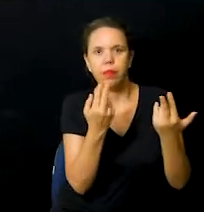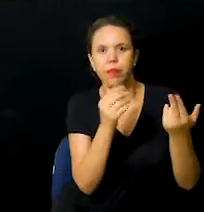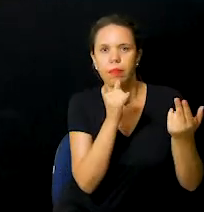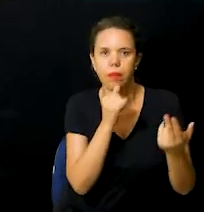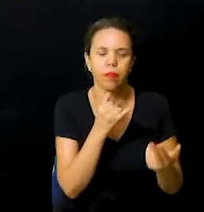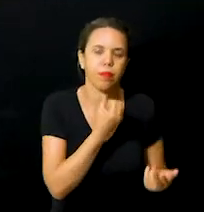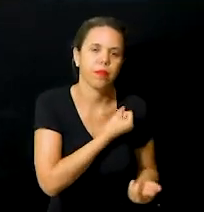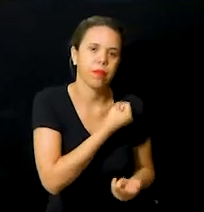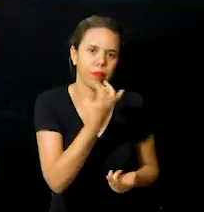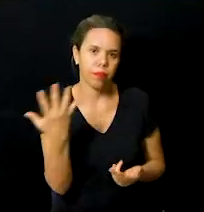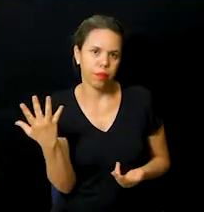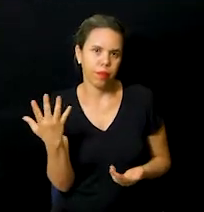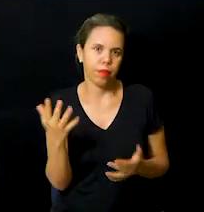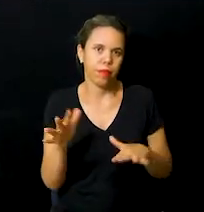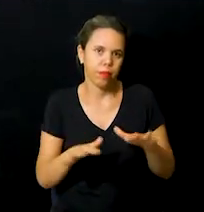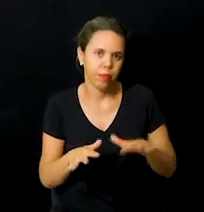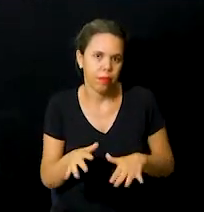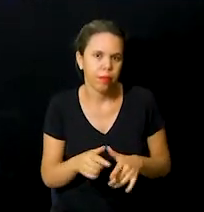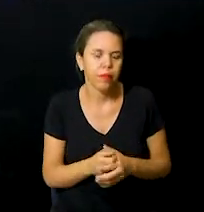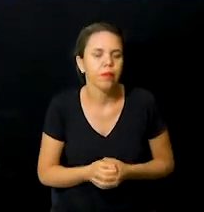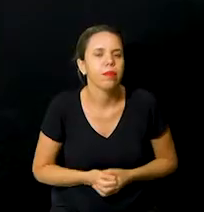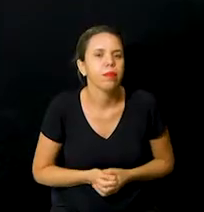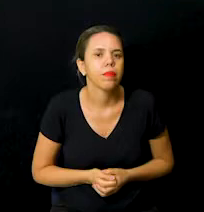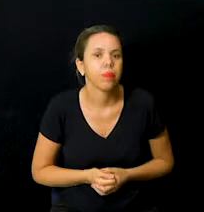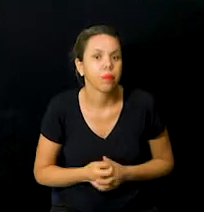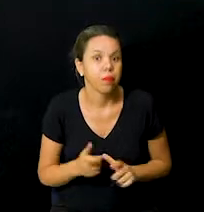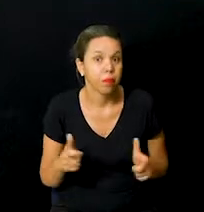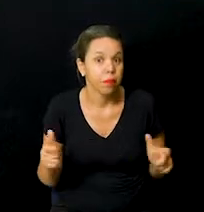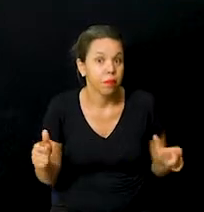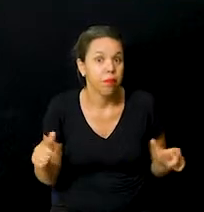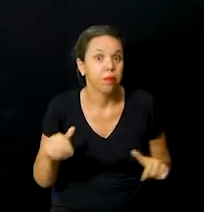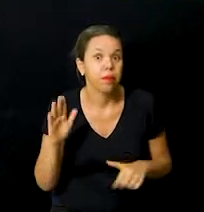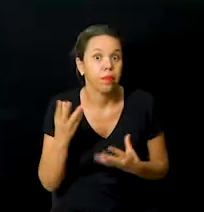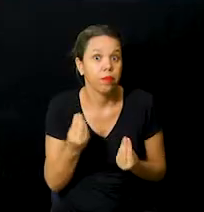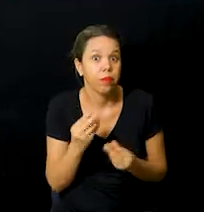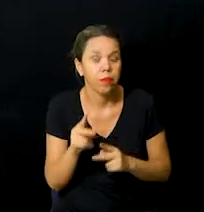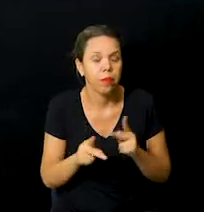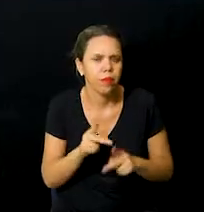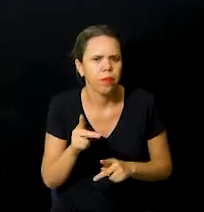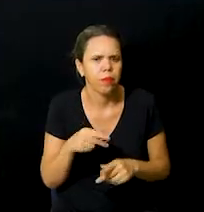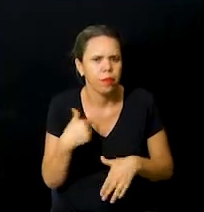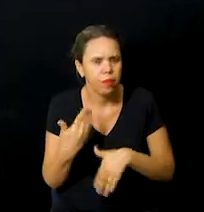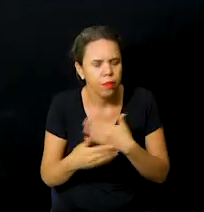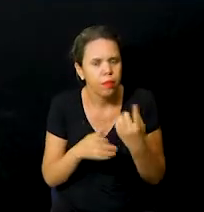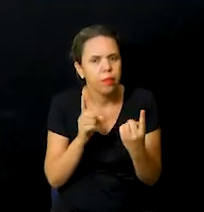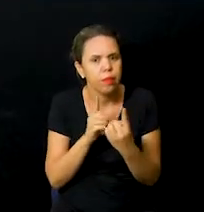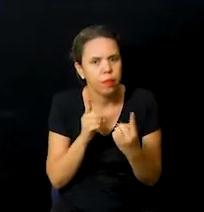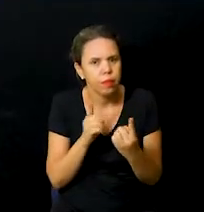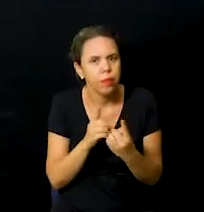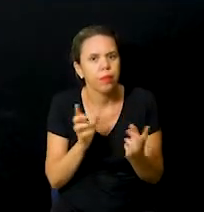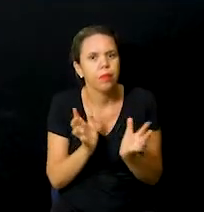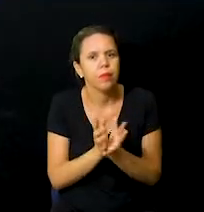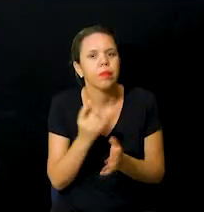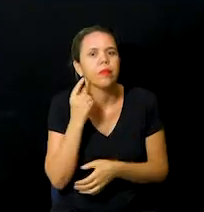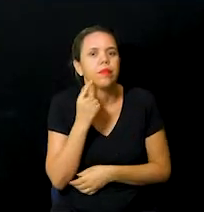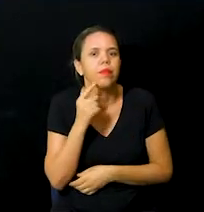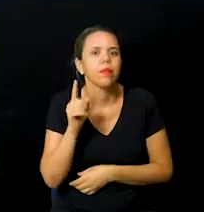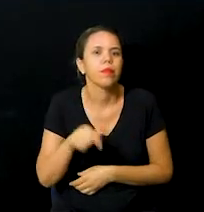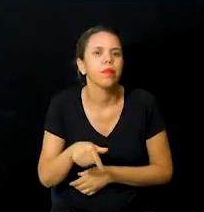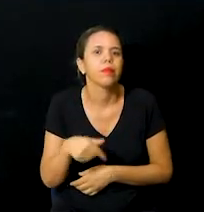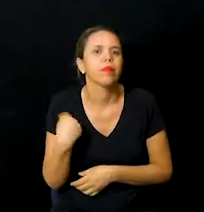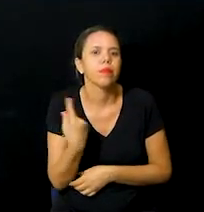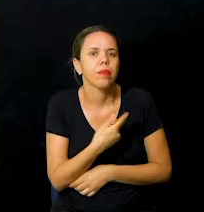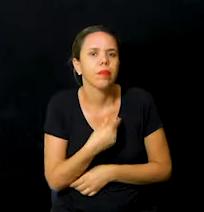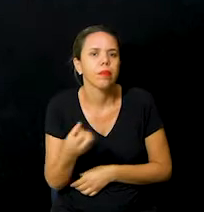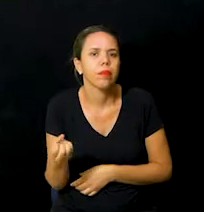citou, tem números que são relativamente altos. Então, assim, atendendo também a comunidade